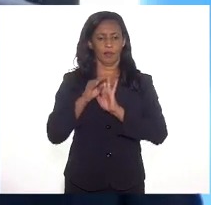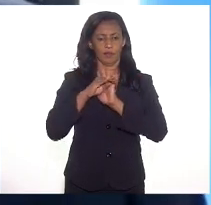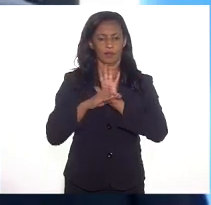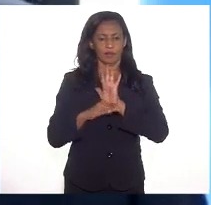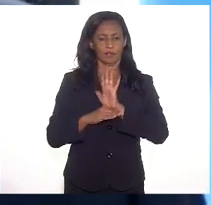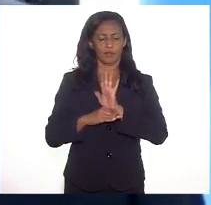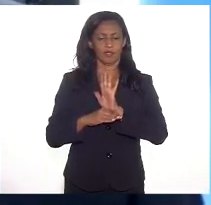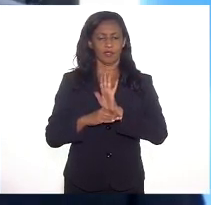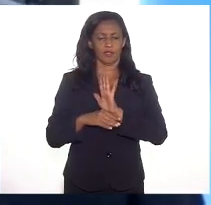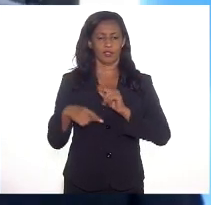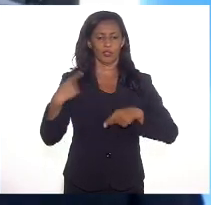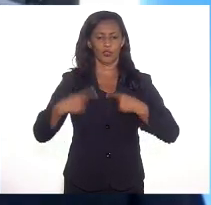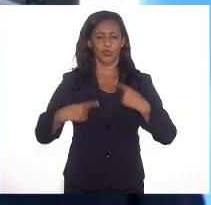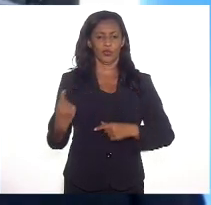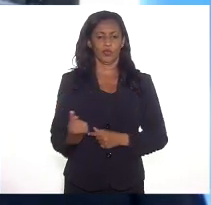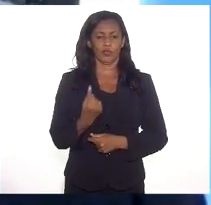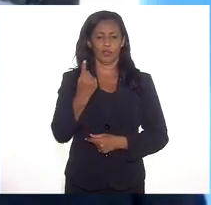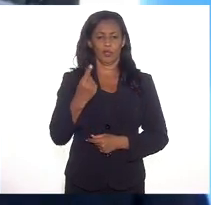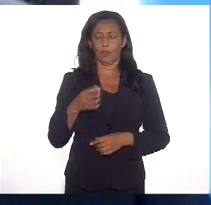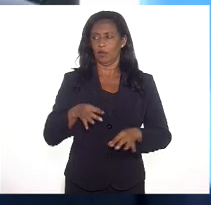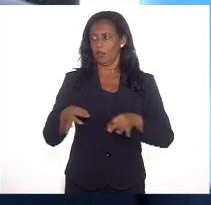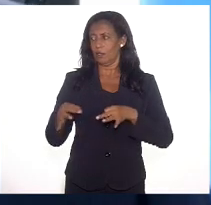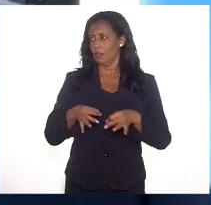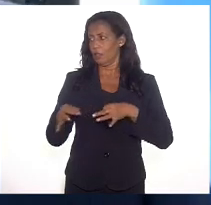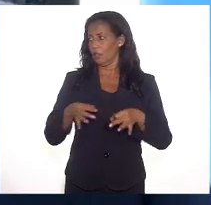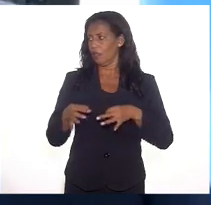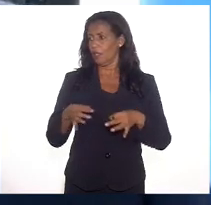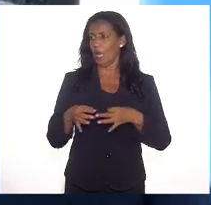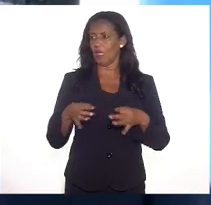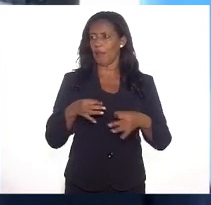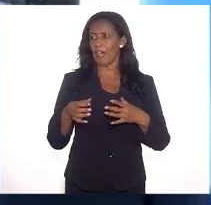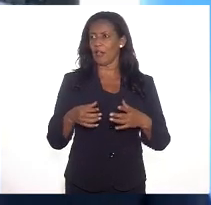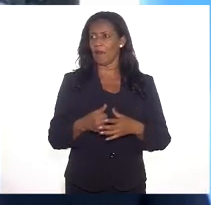tramitação ordinária em discussão única, projeto de resolução número